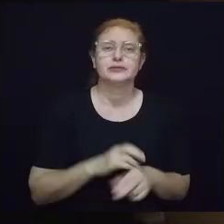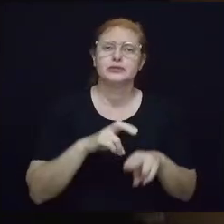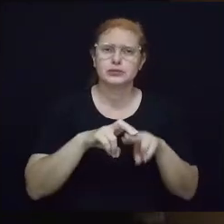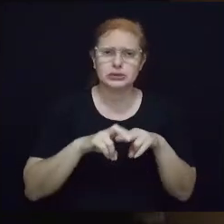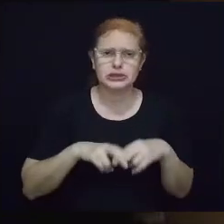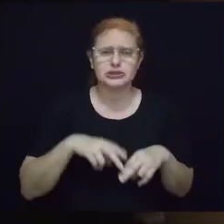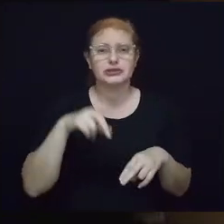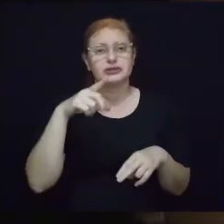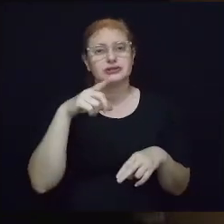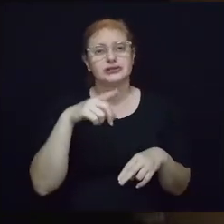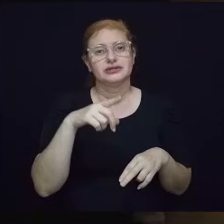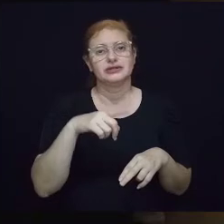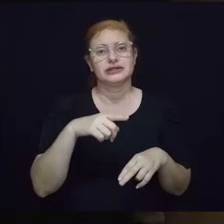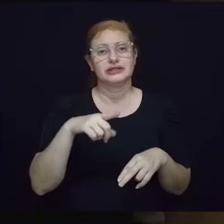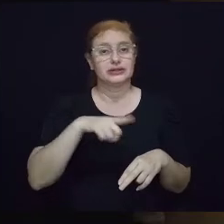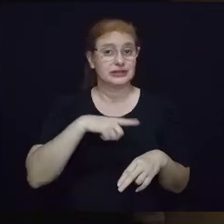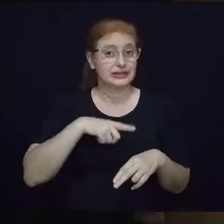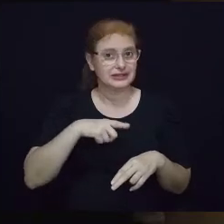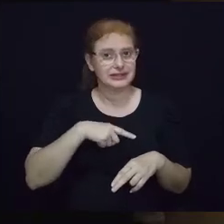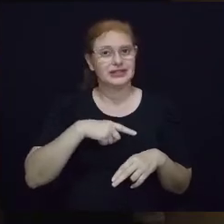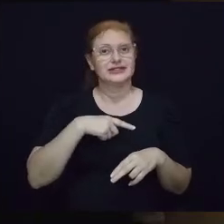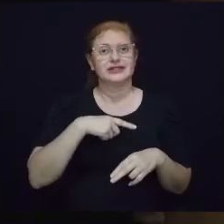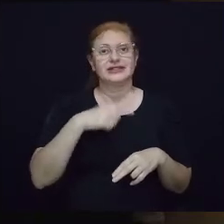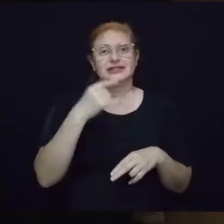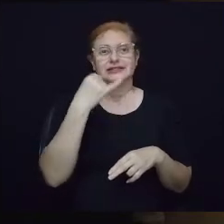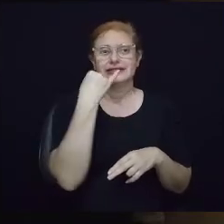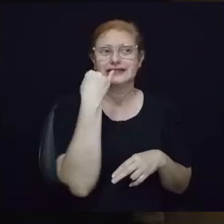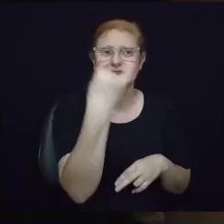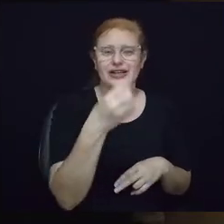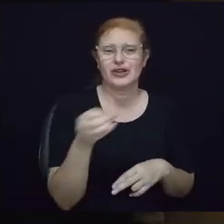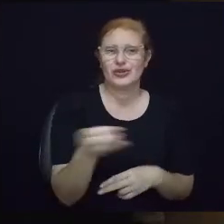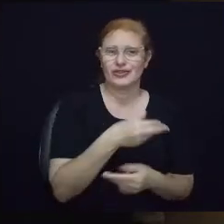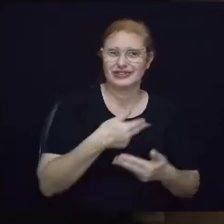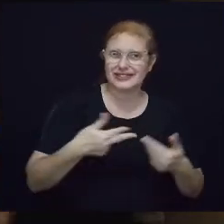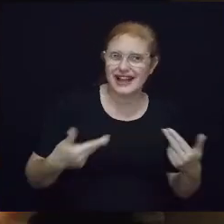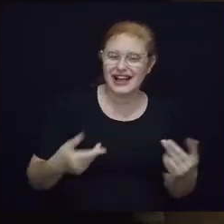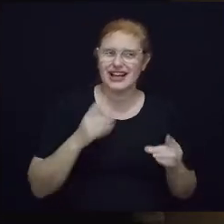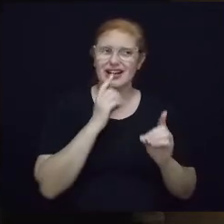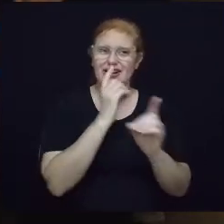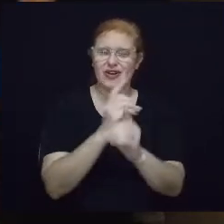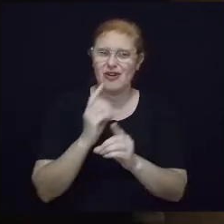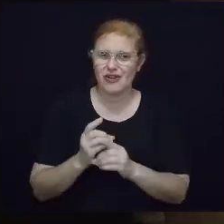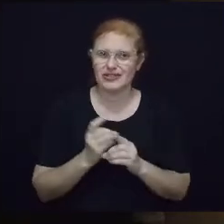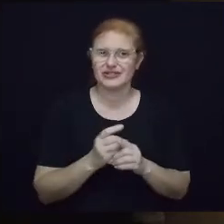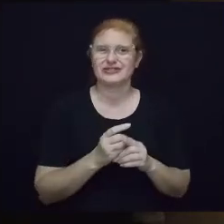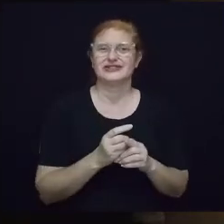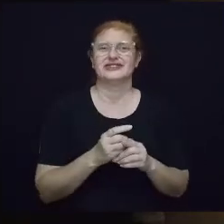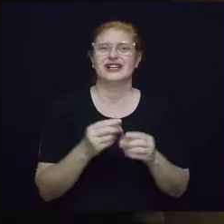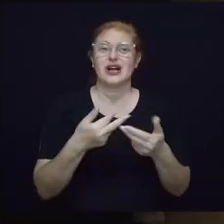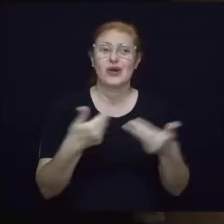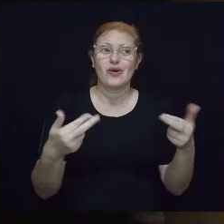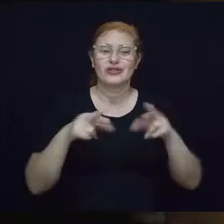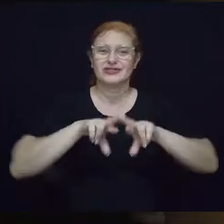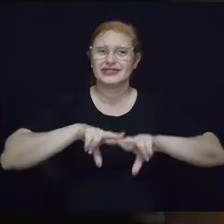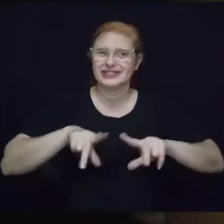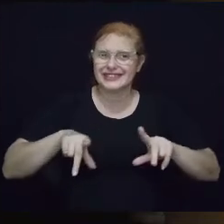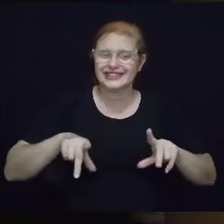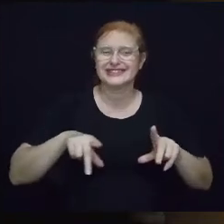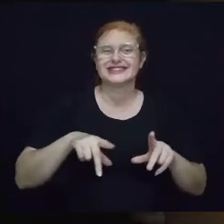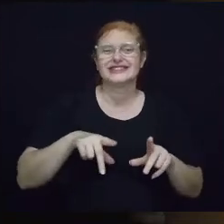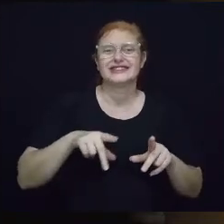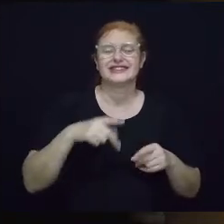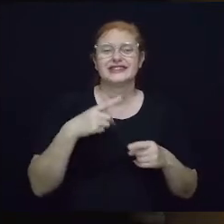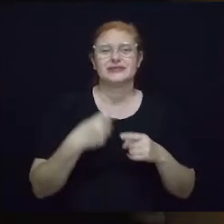tem essa nossa atração por novidades, por novas descobertas, por uma obra de arte que tu não imagina. É para